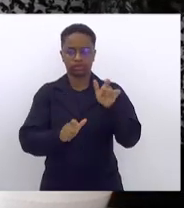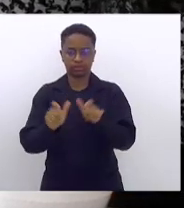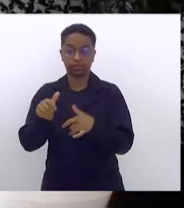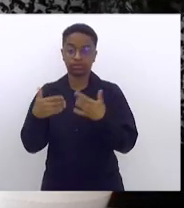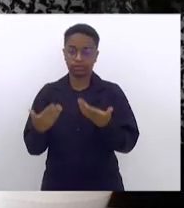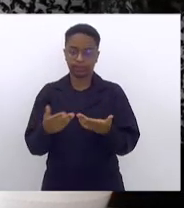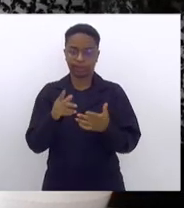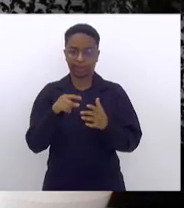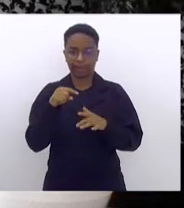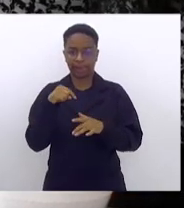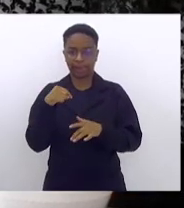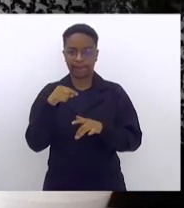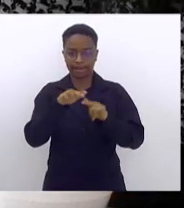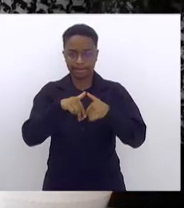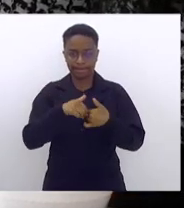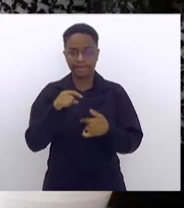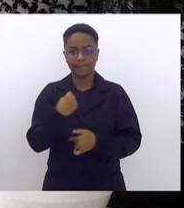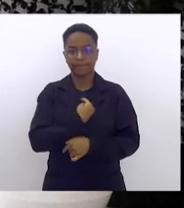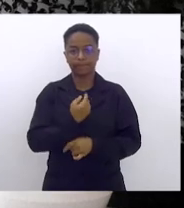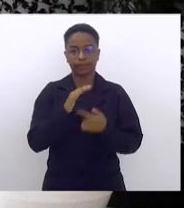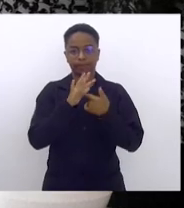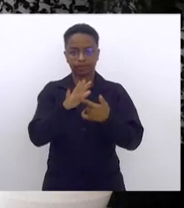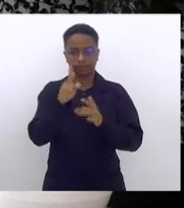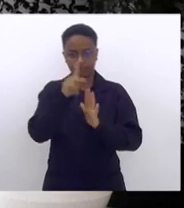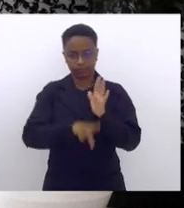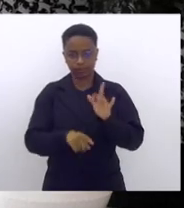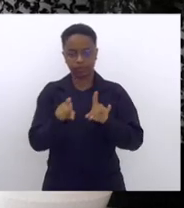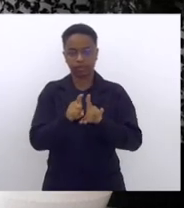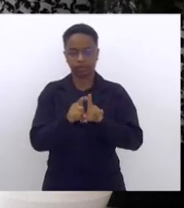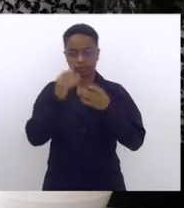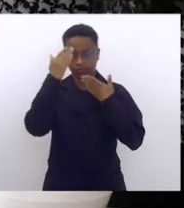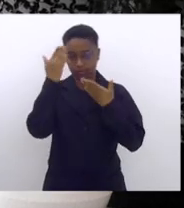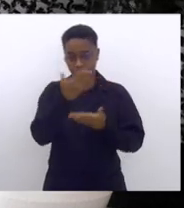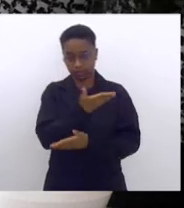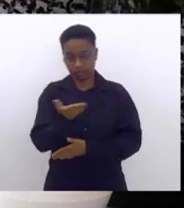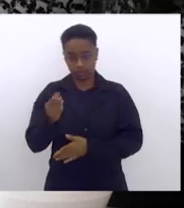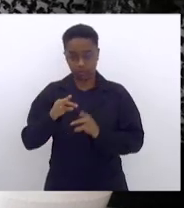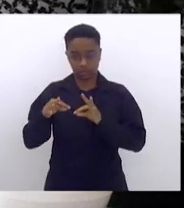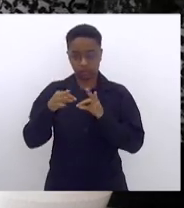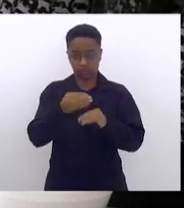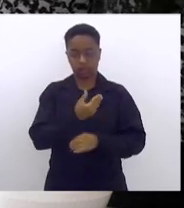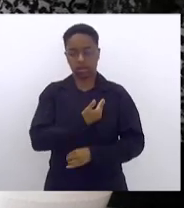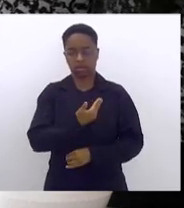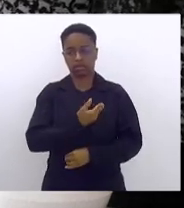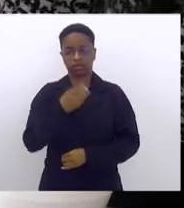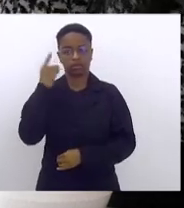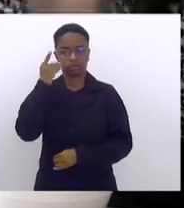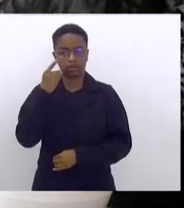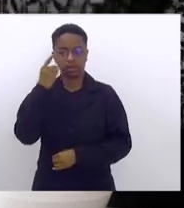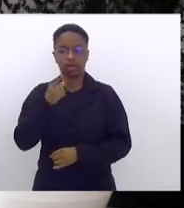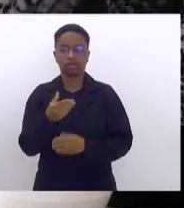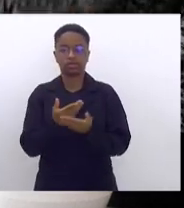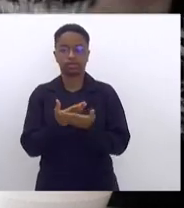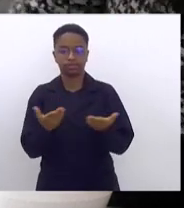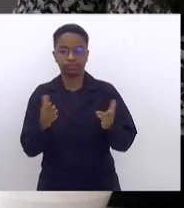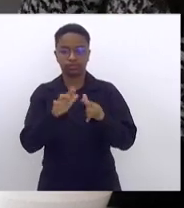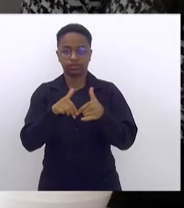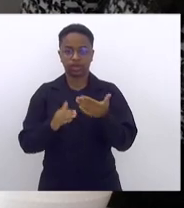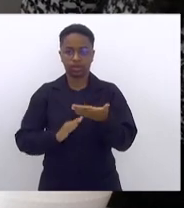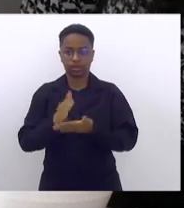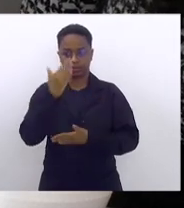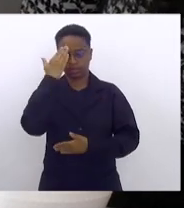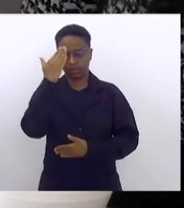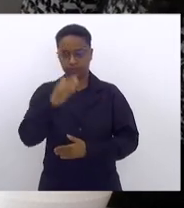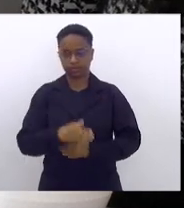nós apresentamos, e eu agradeço a todos vocês, a todos os meus nobres colegas, a vossas excelências, pela aprovação.